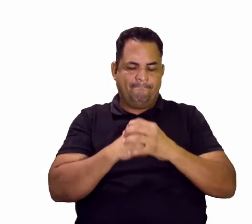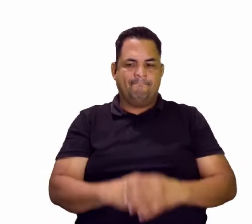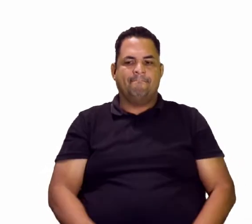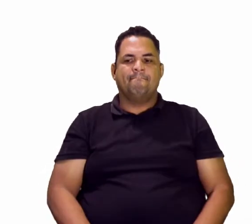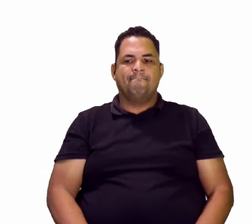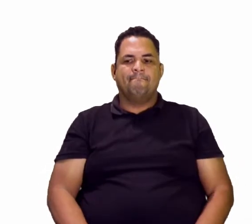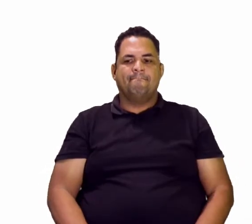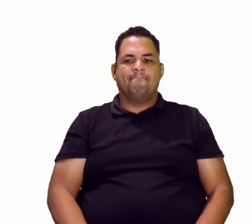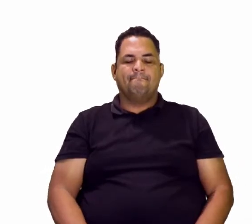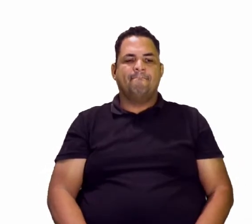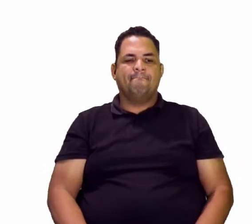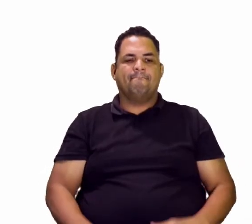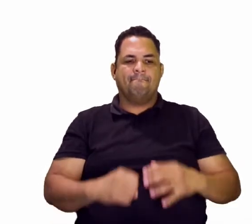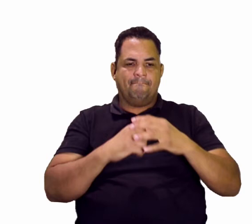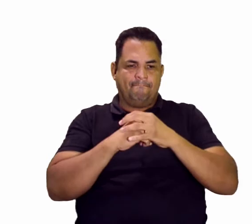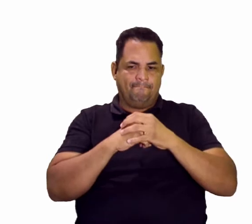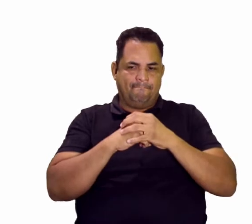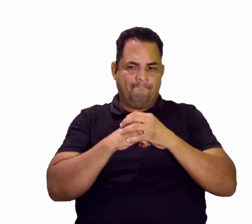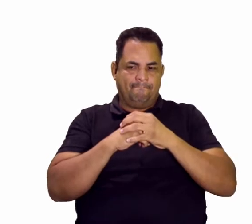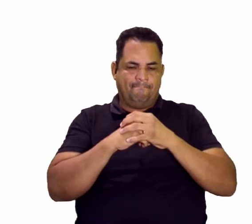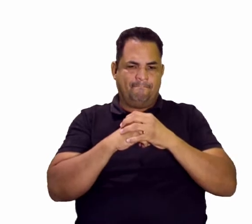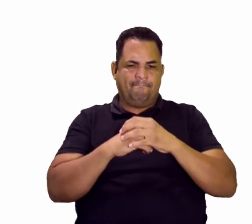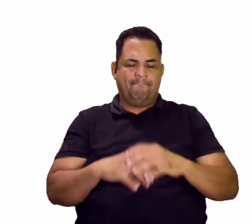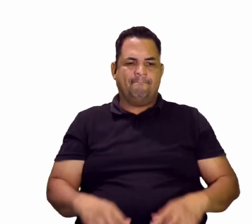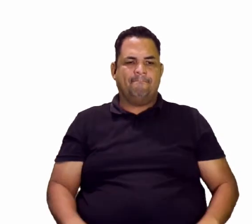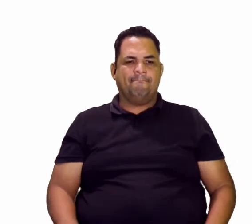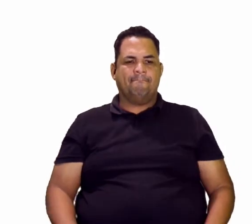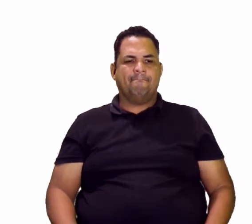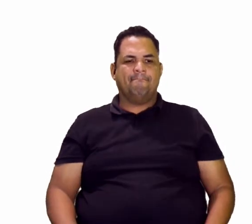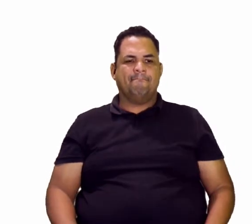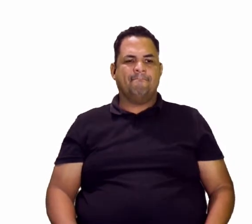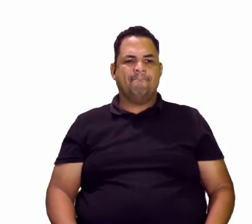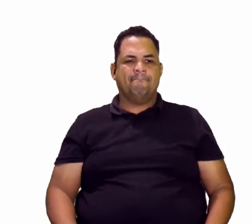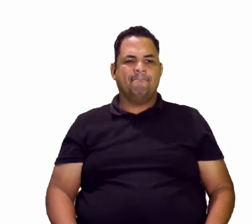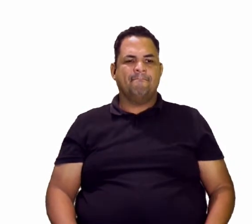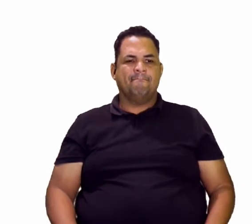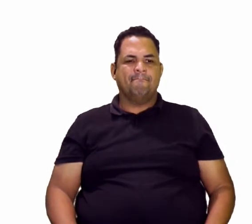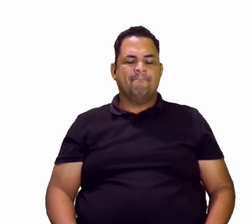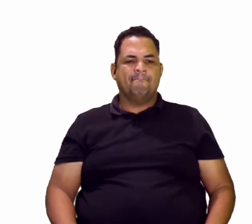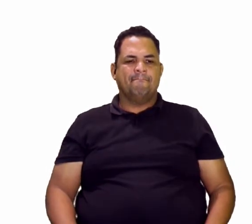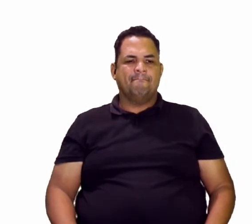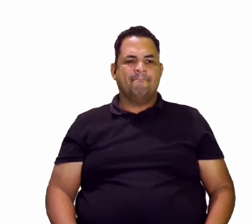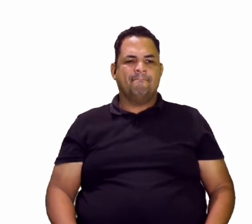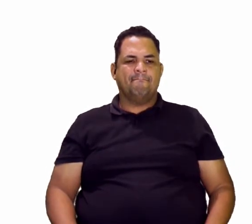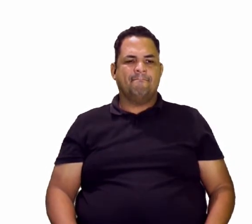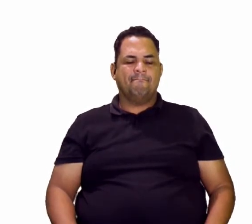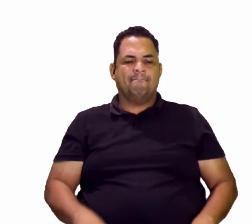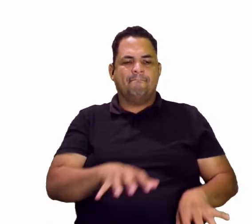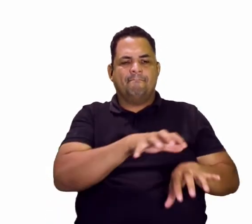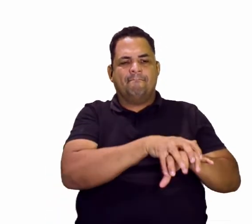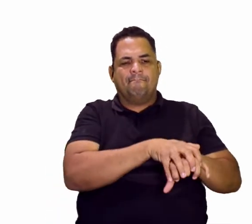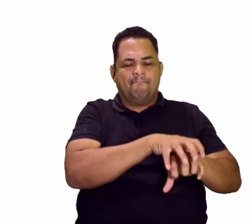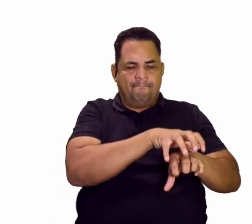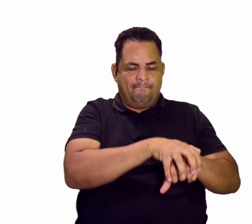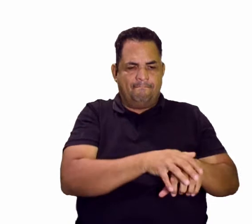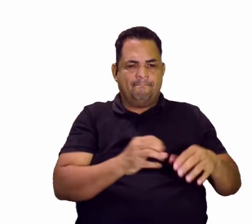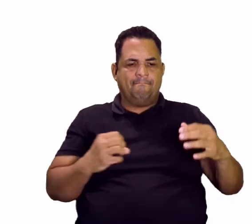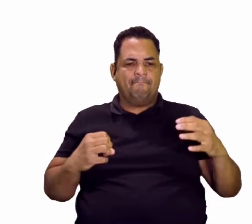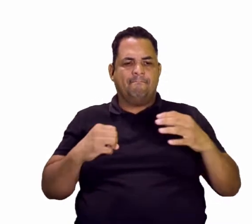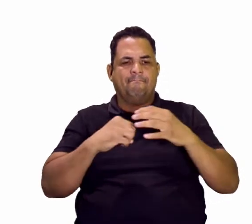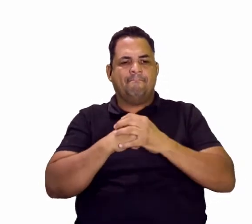Exatamente, protista. Reino Monera, reino protista,